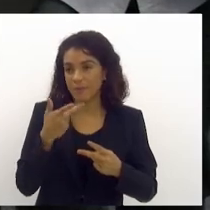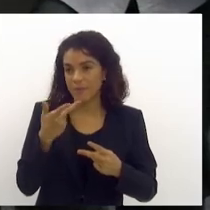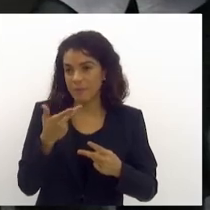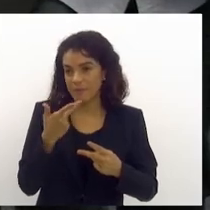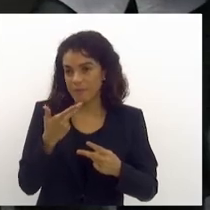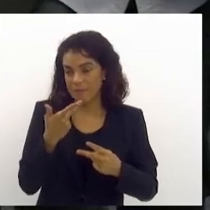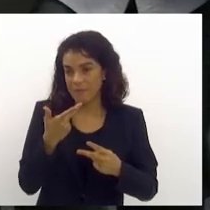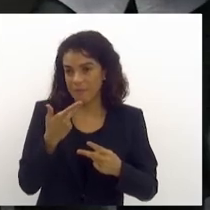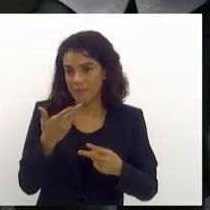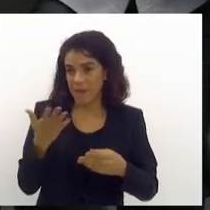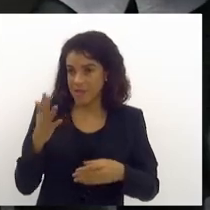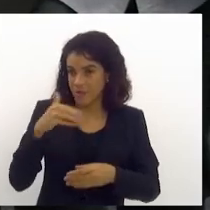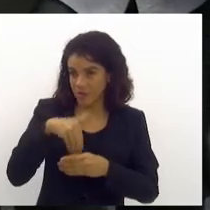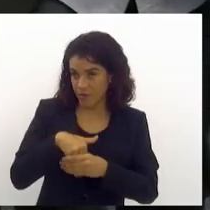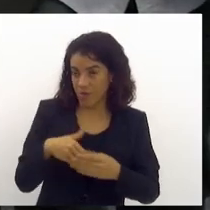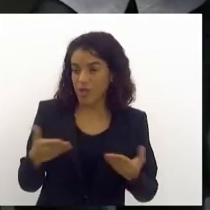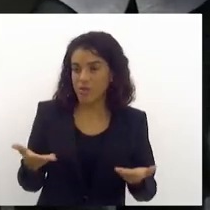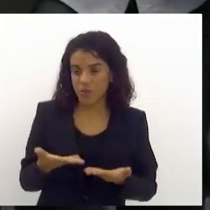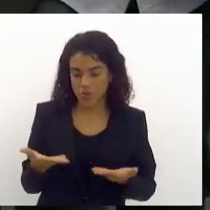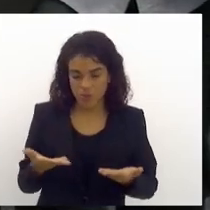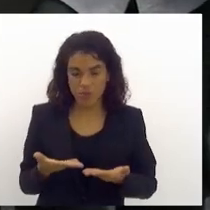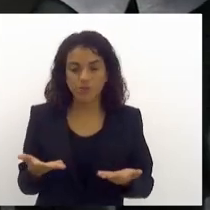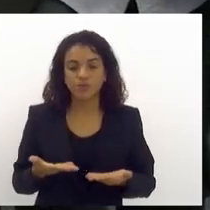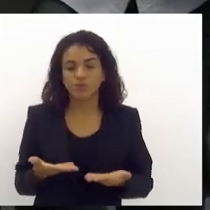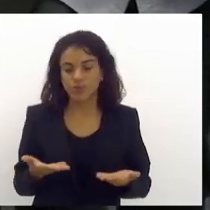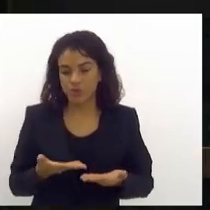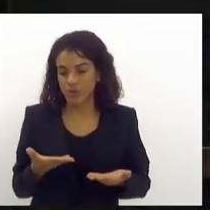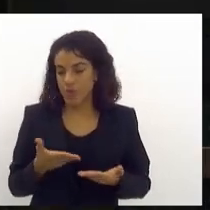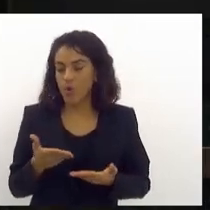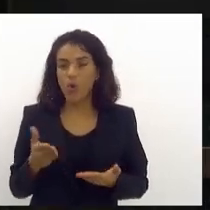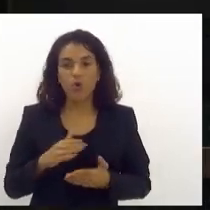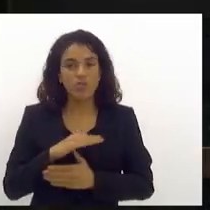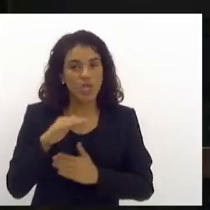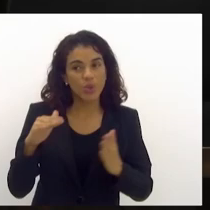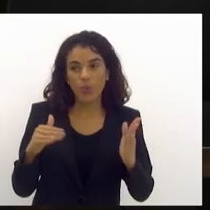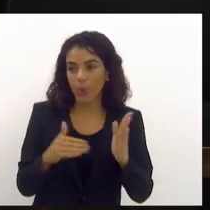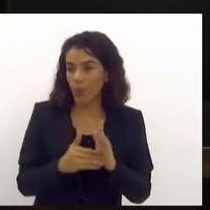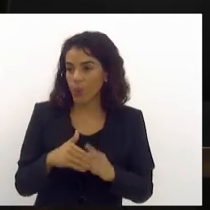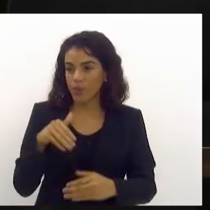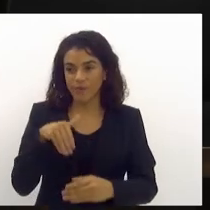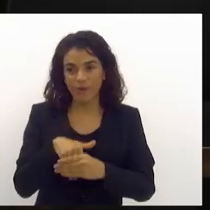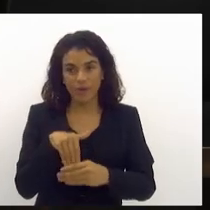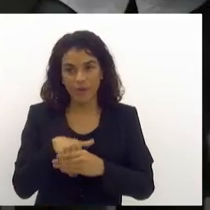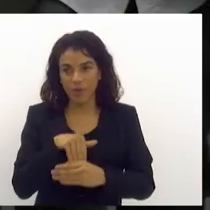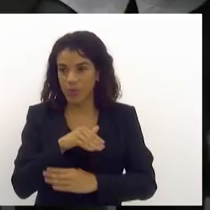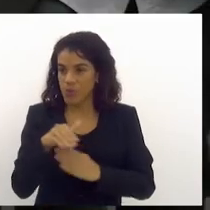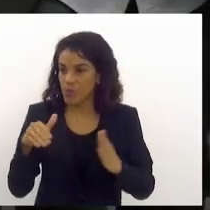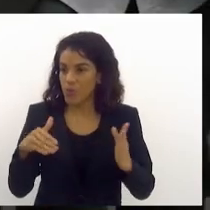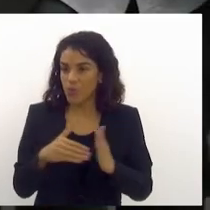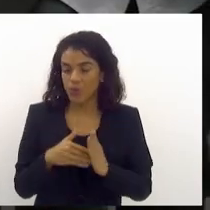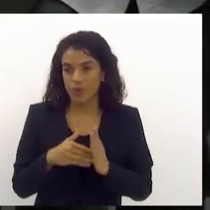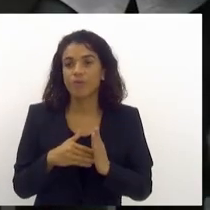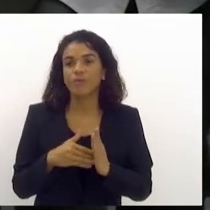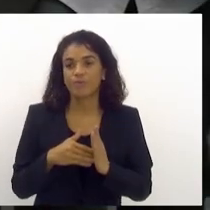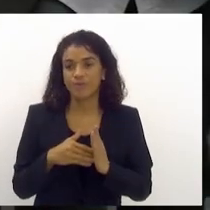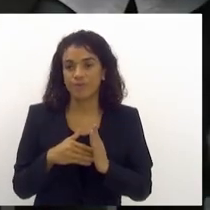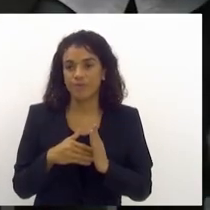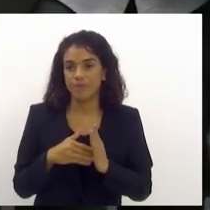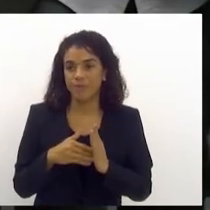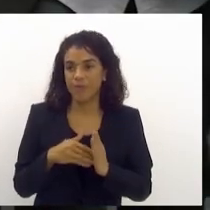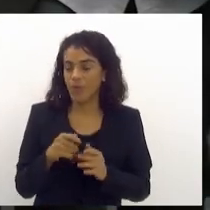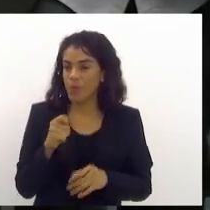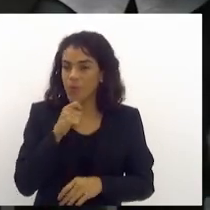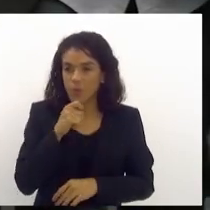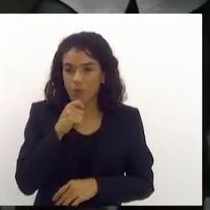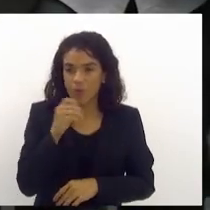segunda votação é hoje também, tudo hoje. Ah, hoje também, beleza. Hoje é barba, cabelo e bigode, para a gente fazer. E já que Vossa Excelência... Meia-noite, não temos